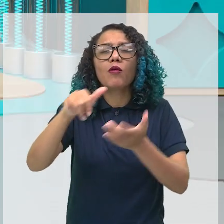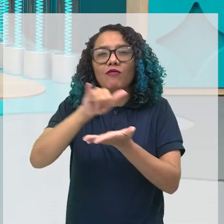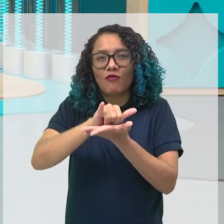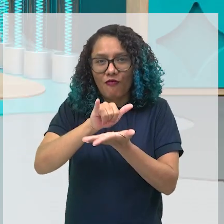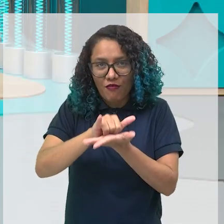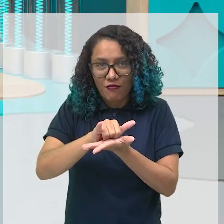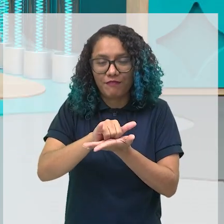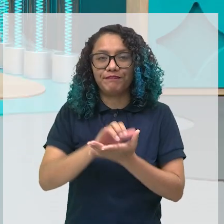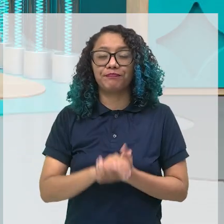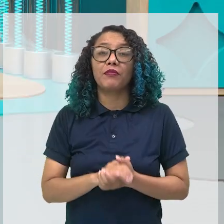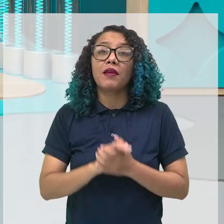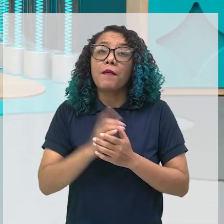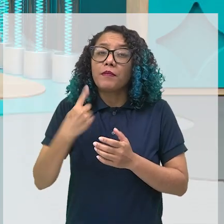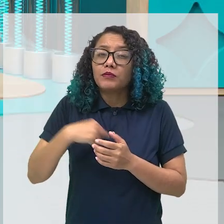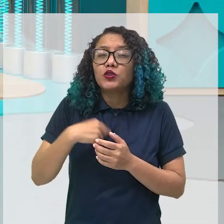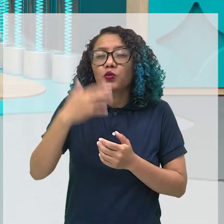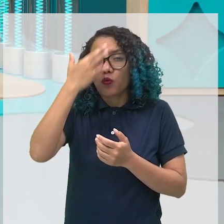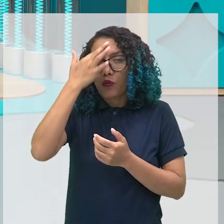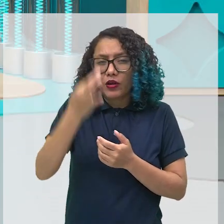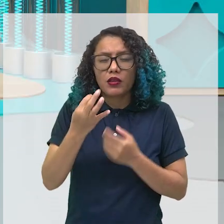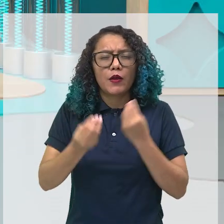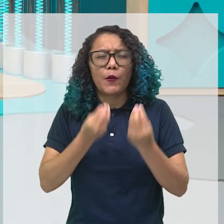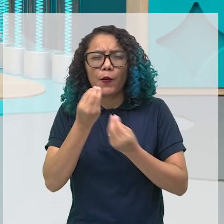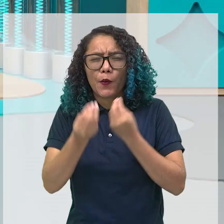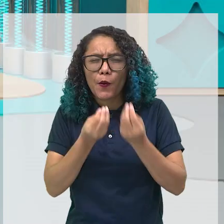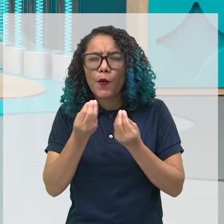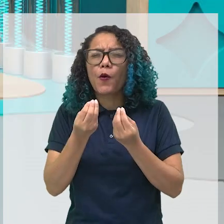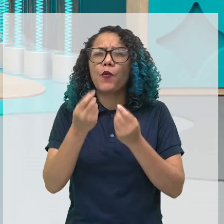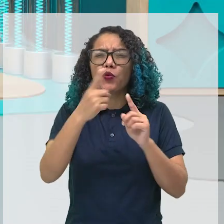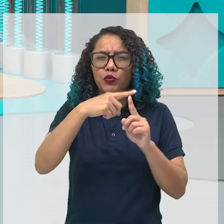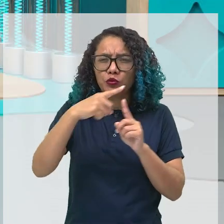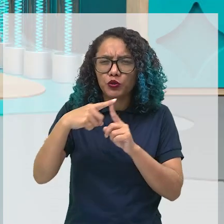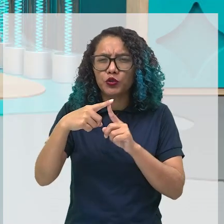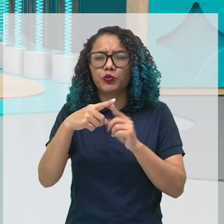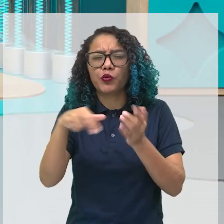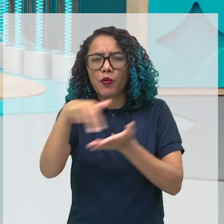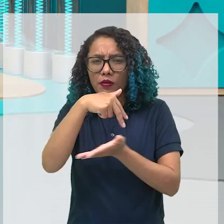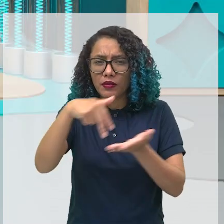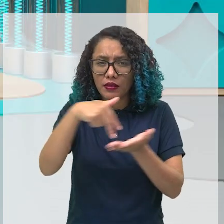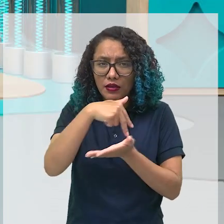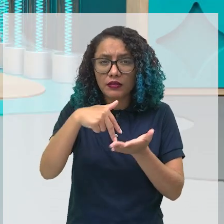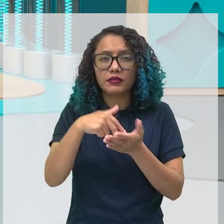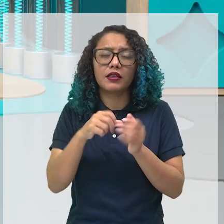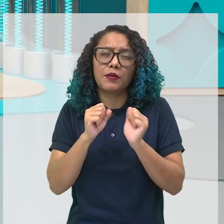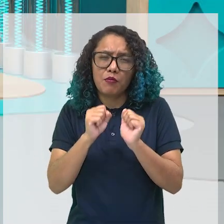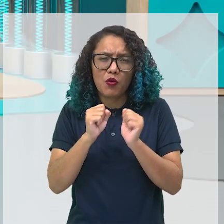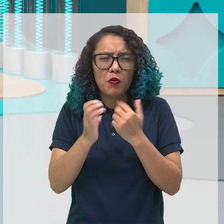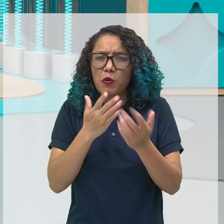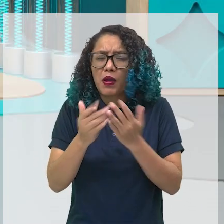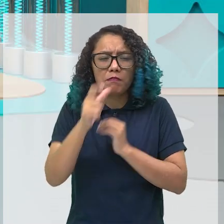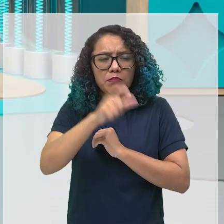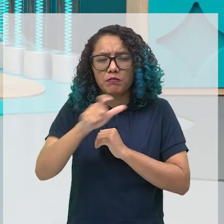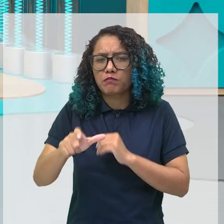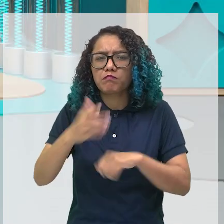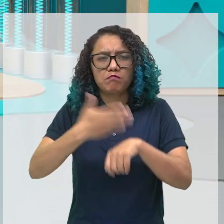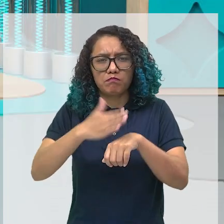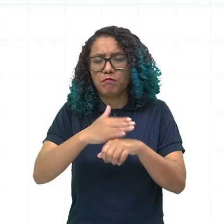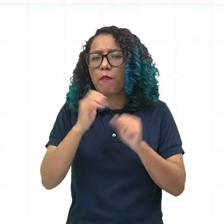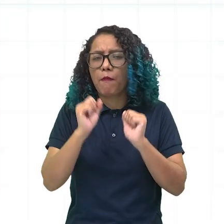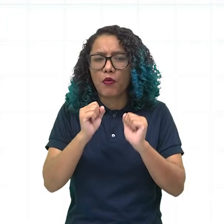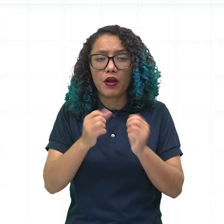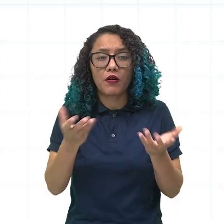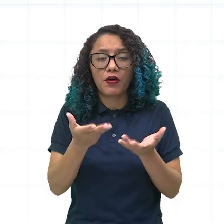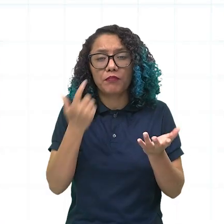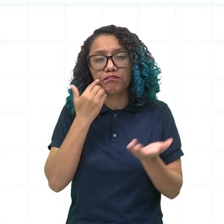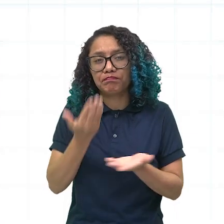como este estilo de dança se enquadra, engloba e abraça qualquer um que se disponha a praticar, olha esta